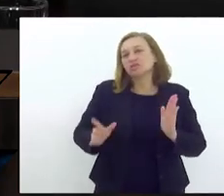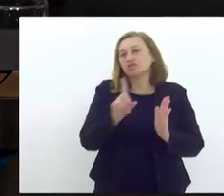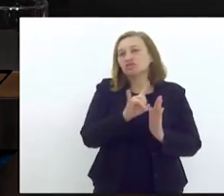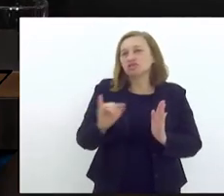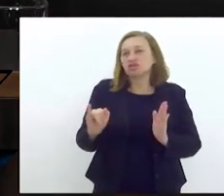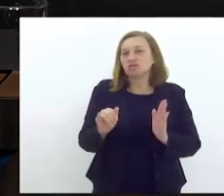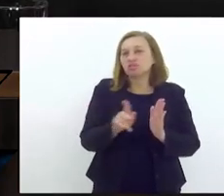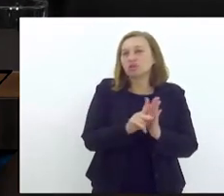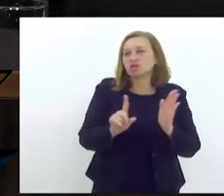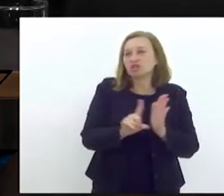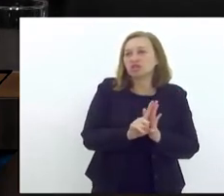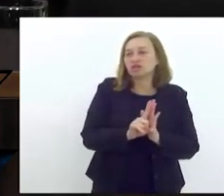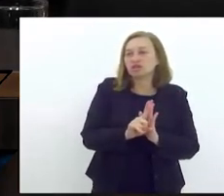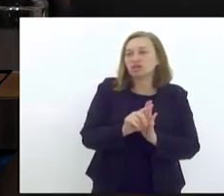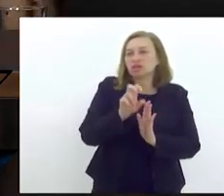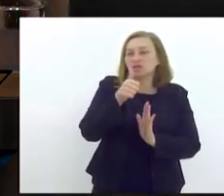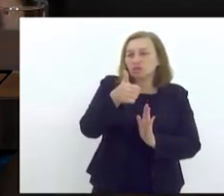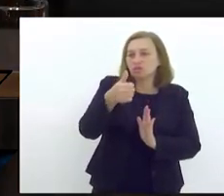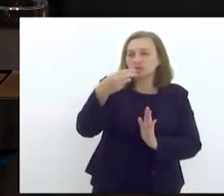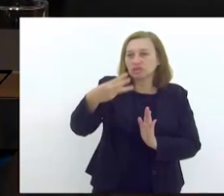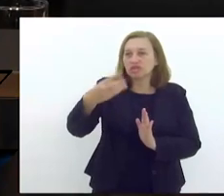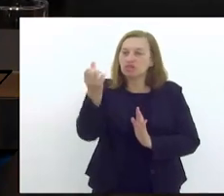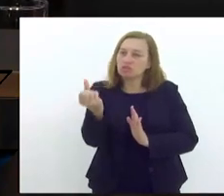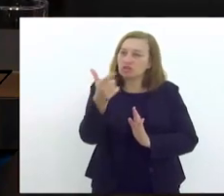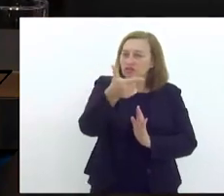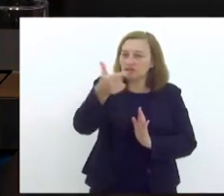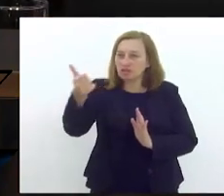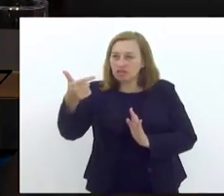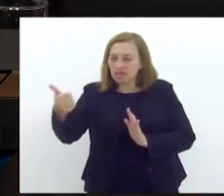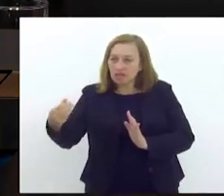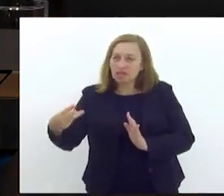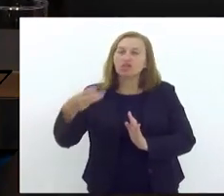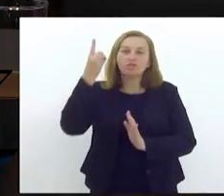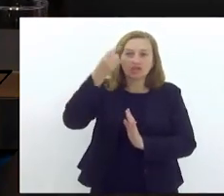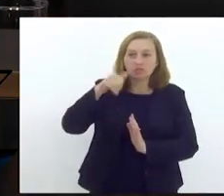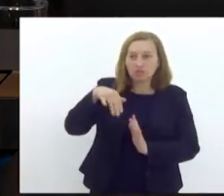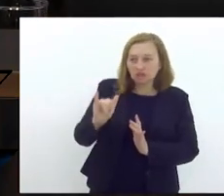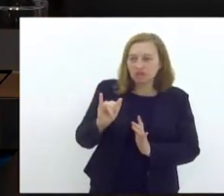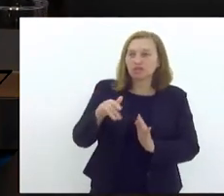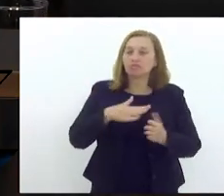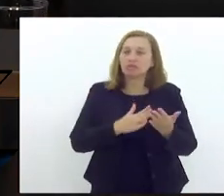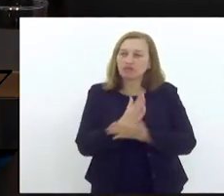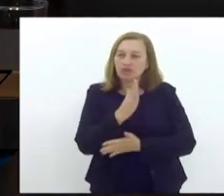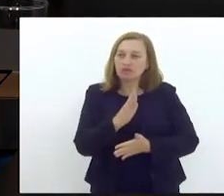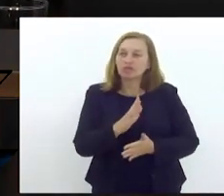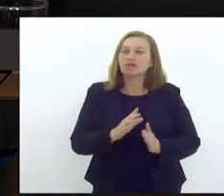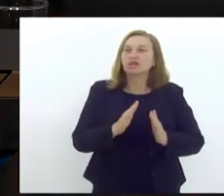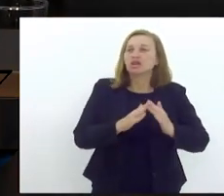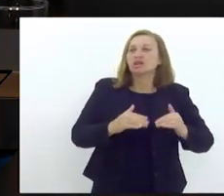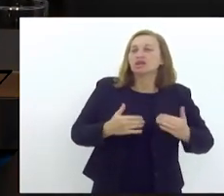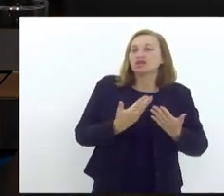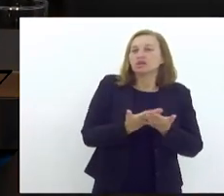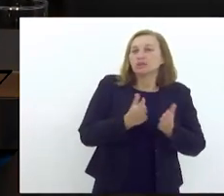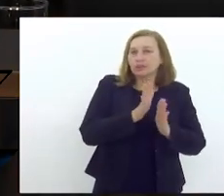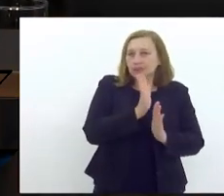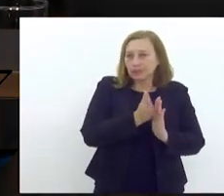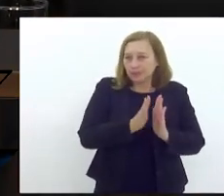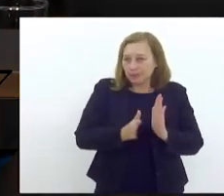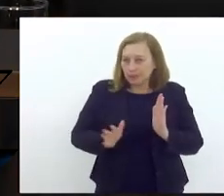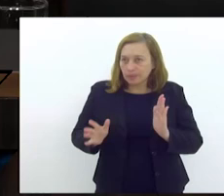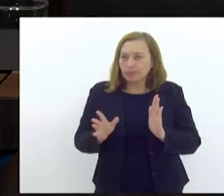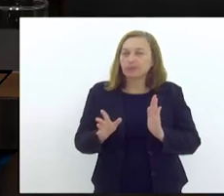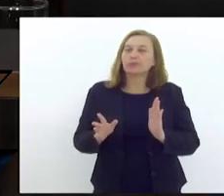do projeto de lei número um três meia de 23 Deputado uninete se eles que a própria mãe como estão aprovado a sobremesa